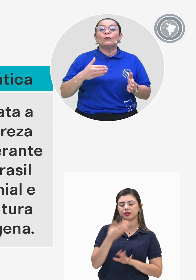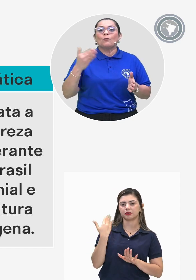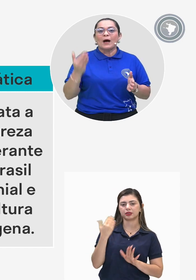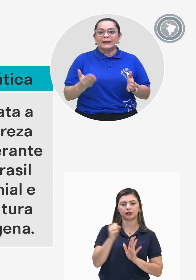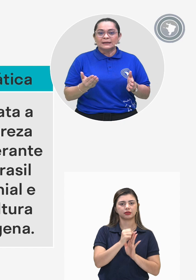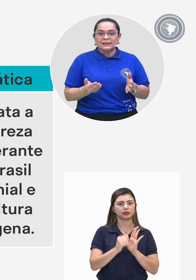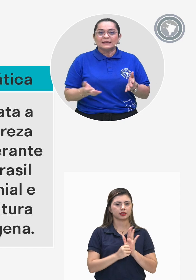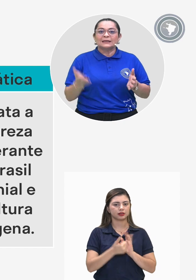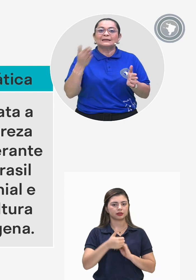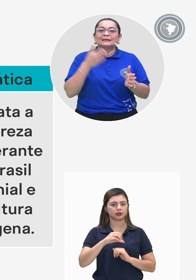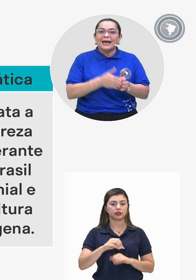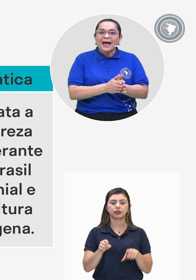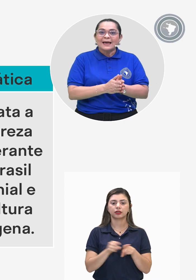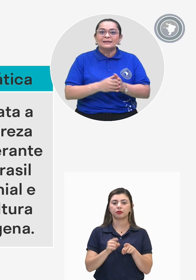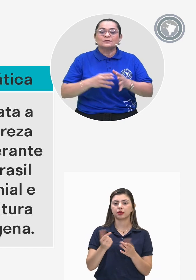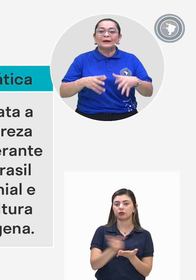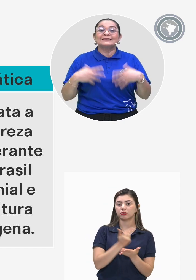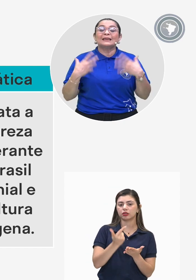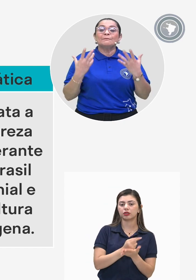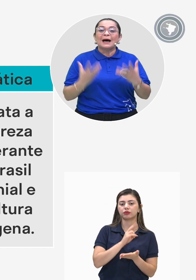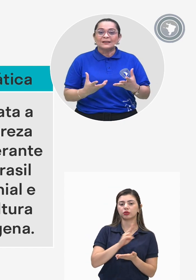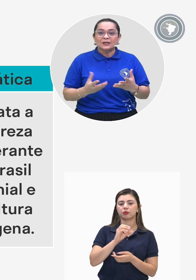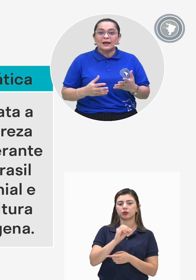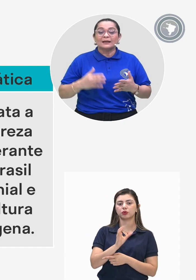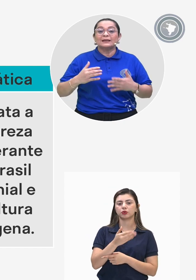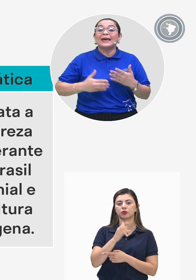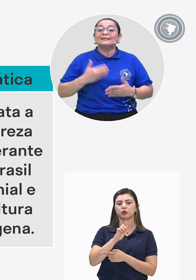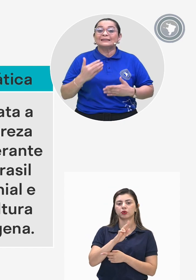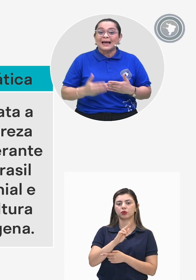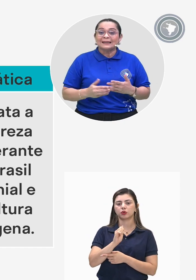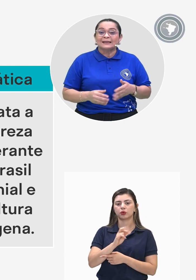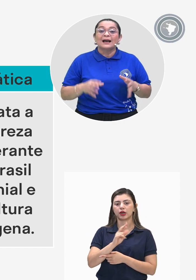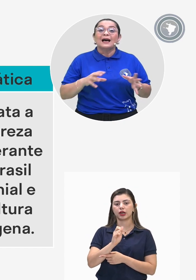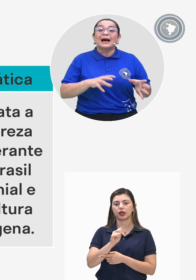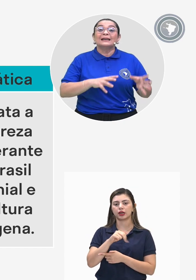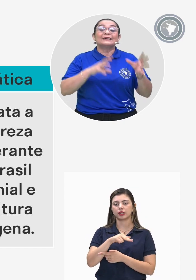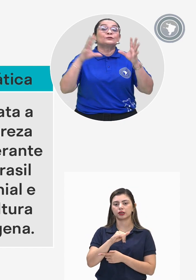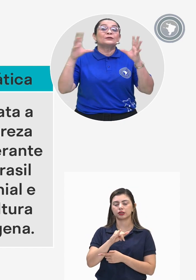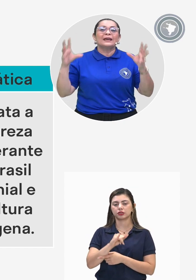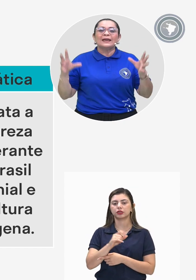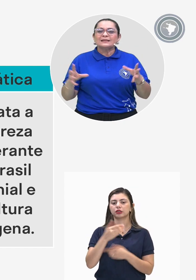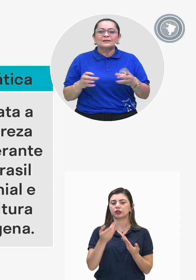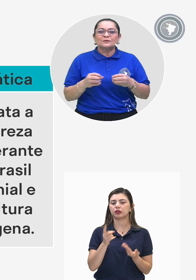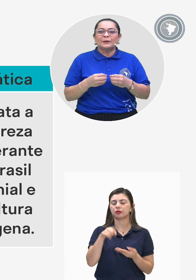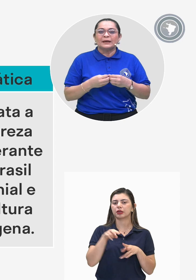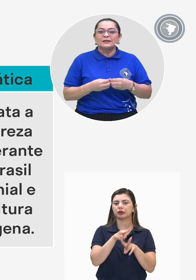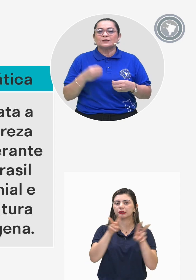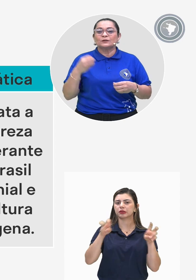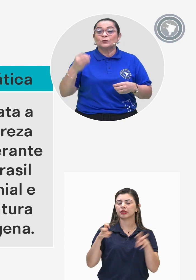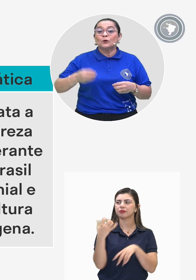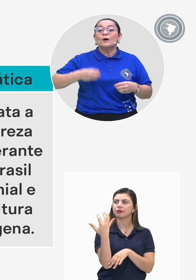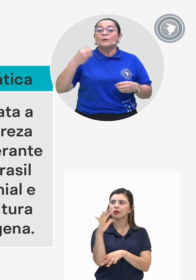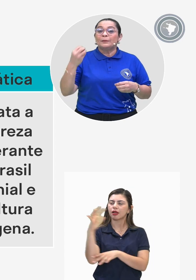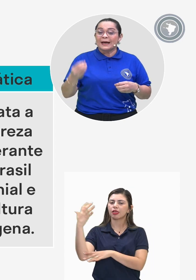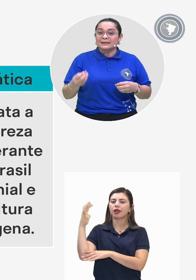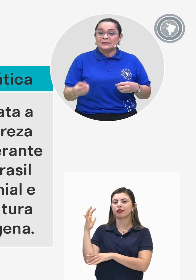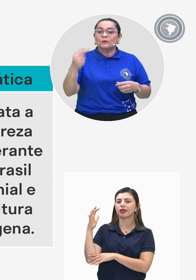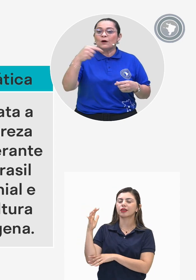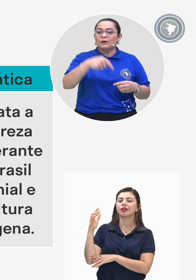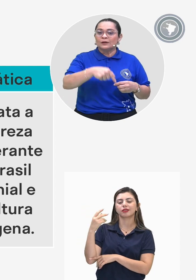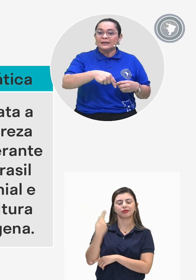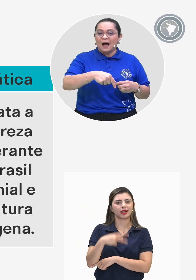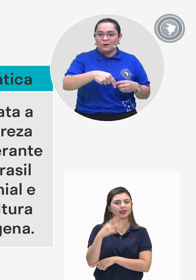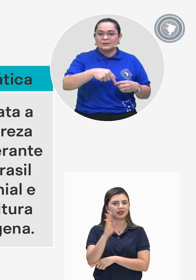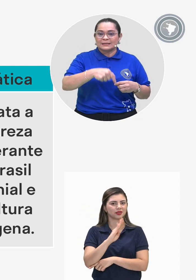né, O Guarani, que traz uma temática que retrata a natureza exuberante do